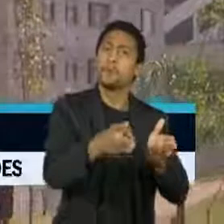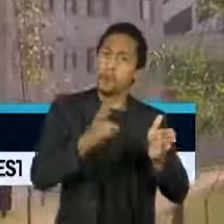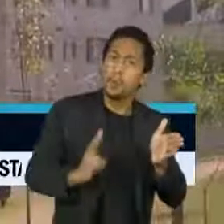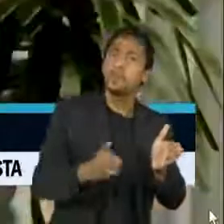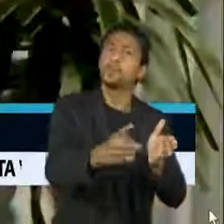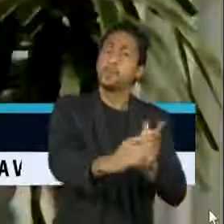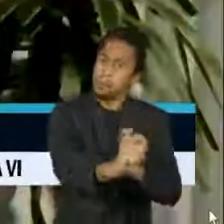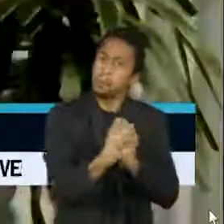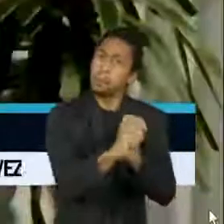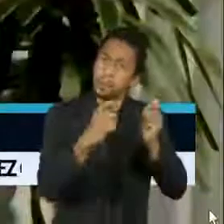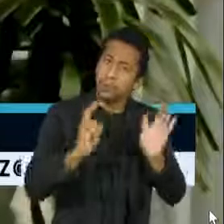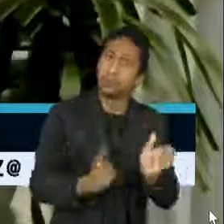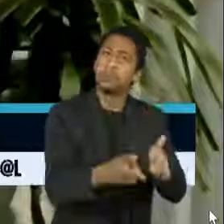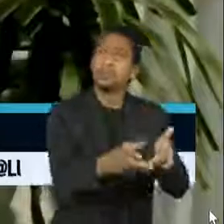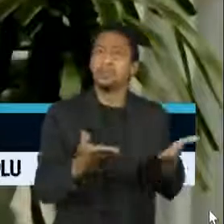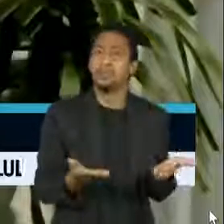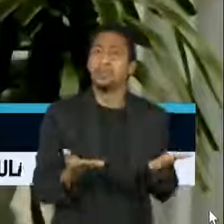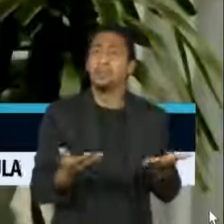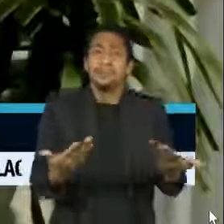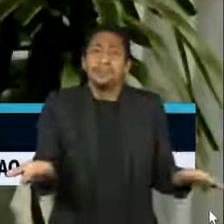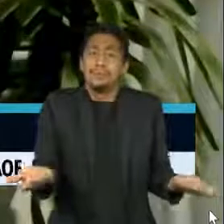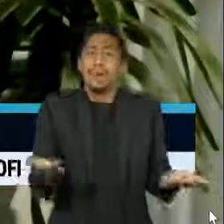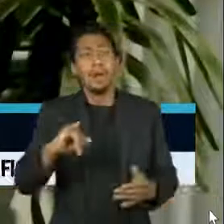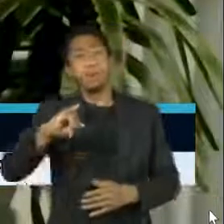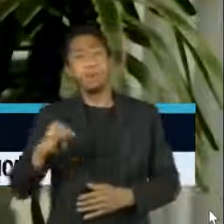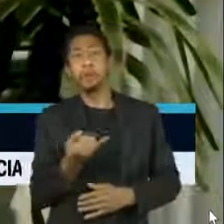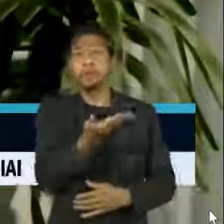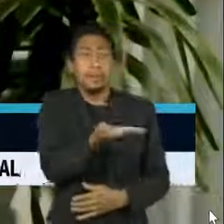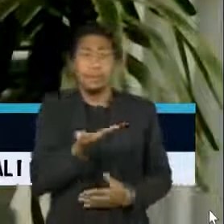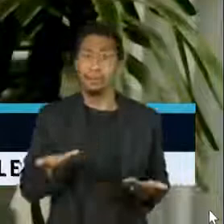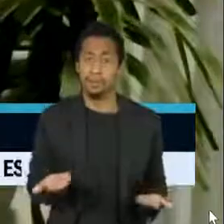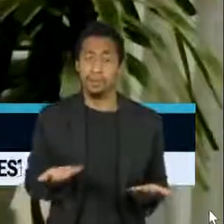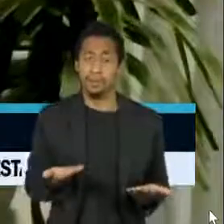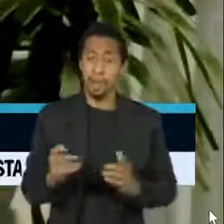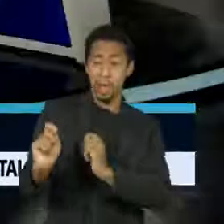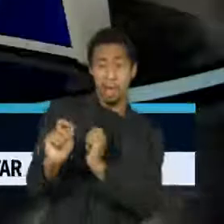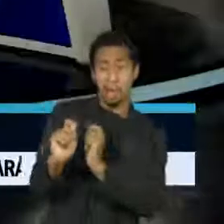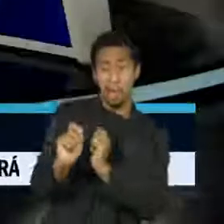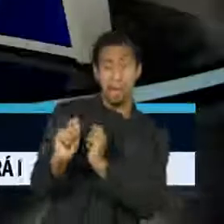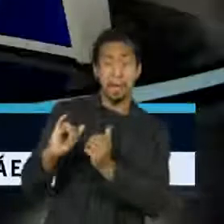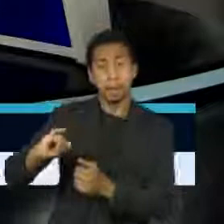Nunca tem porta de saída. Aí se torna aquilo que é um privilégio perene.